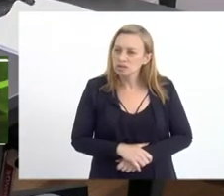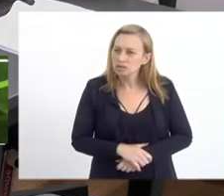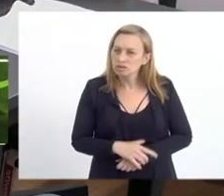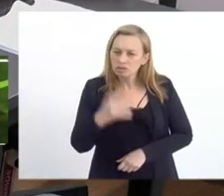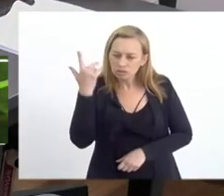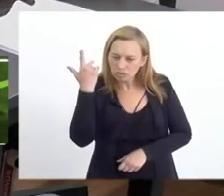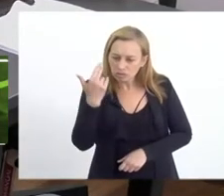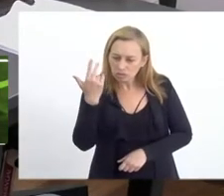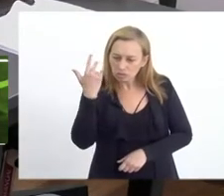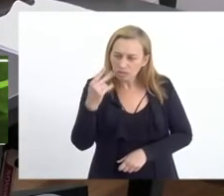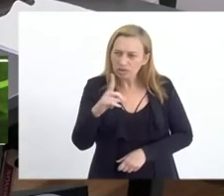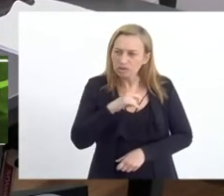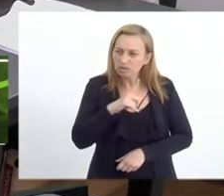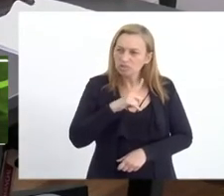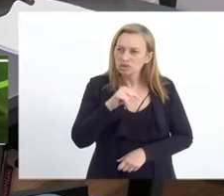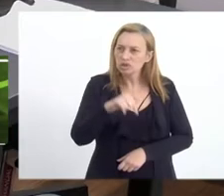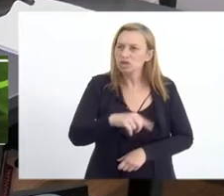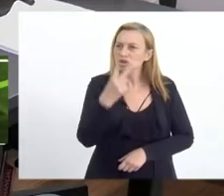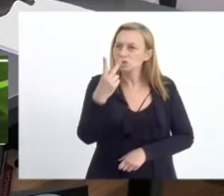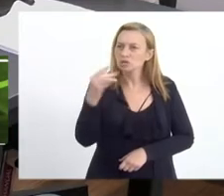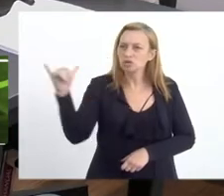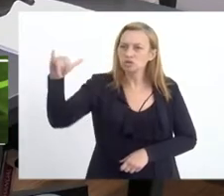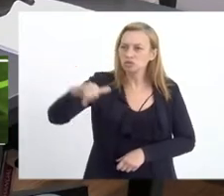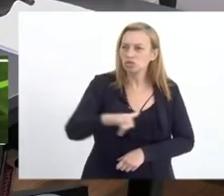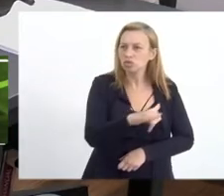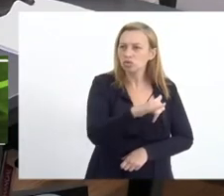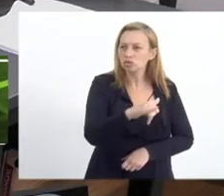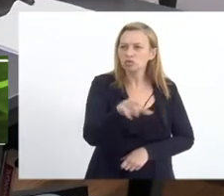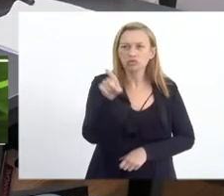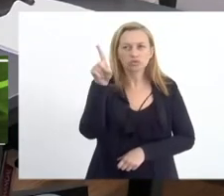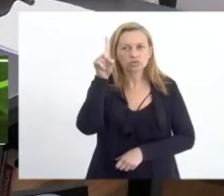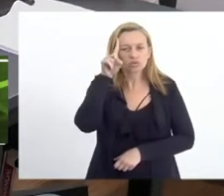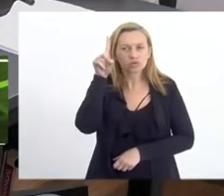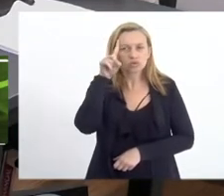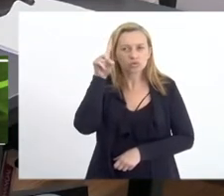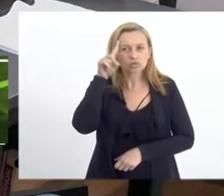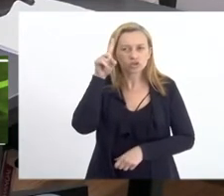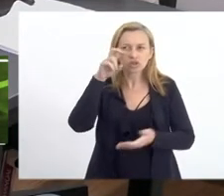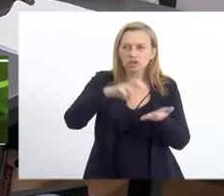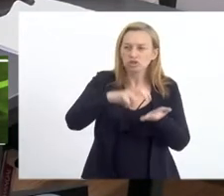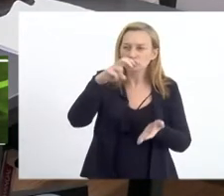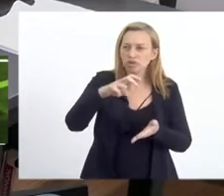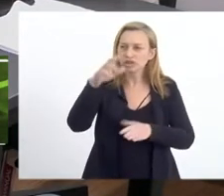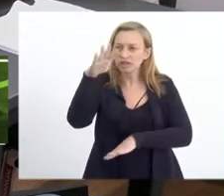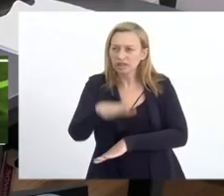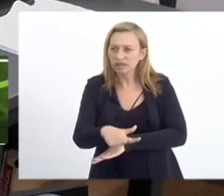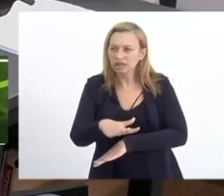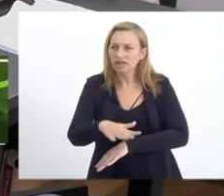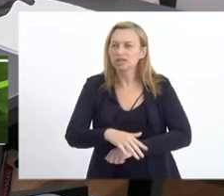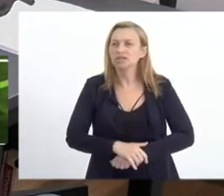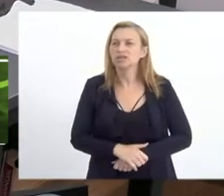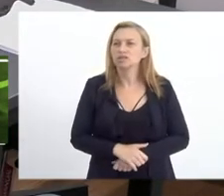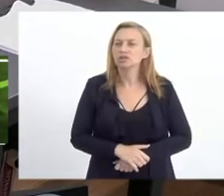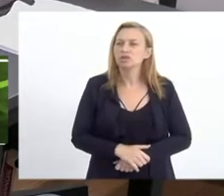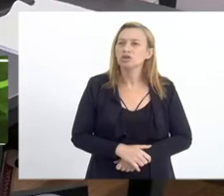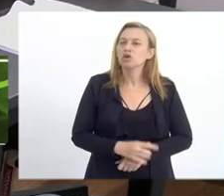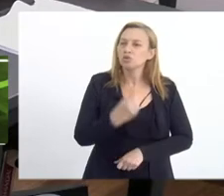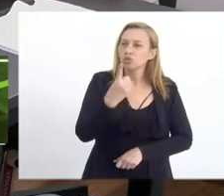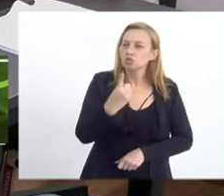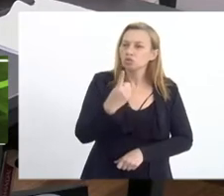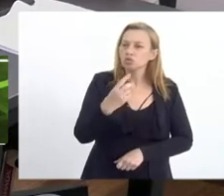Normalmente, nós temos aqui dois voos por dia, né? Um saindo pela manhã e um saindo pela tarde, ambos